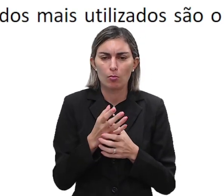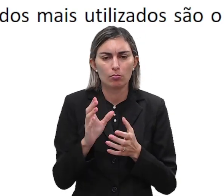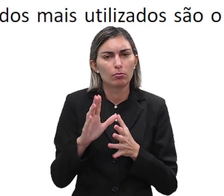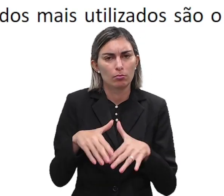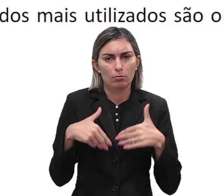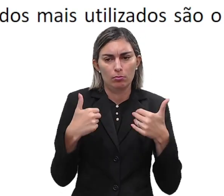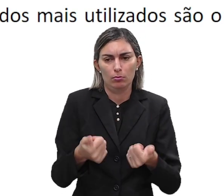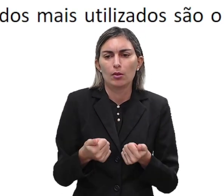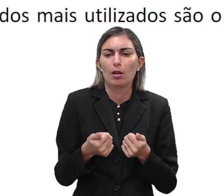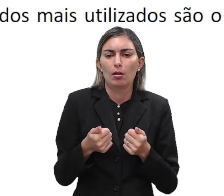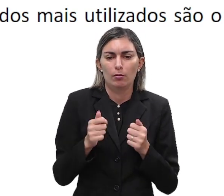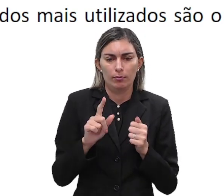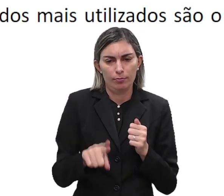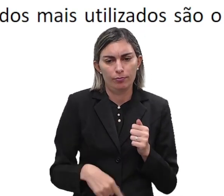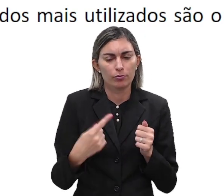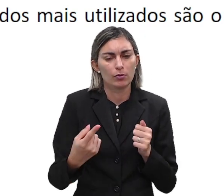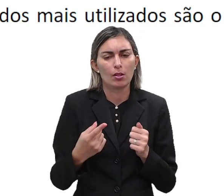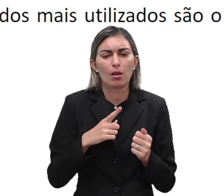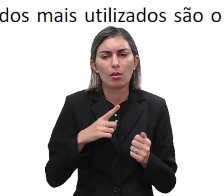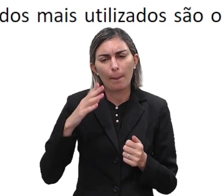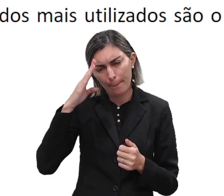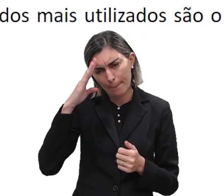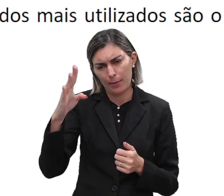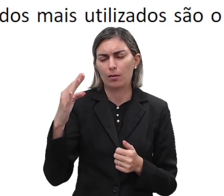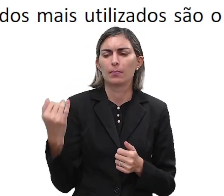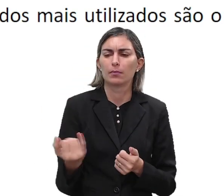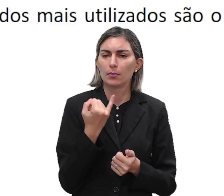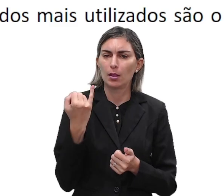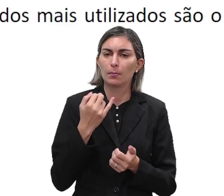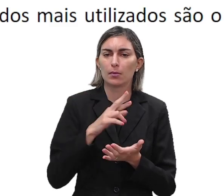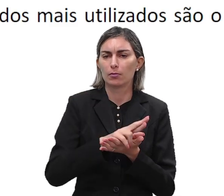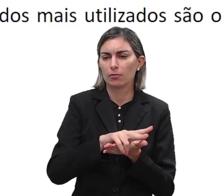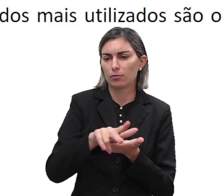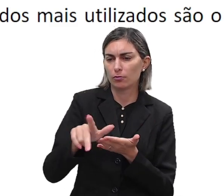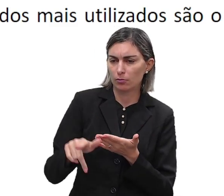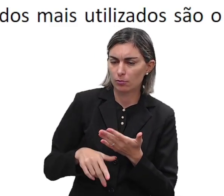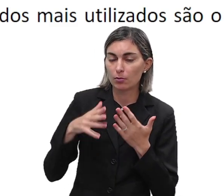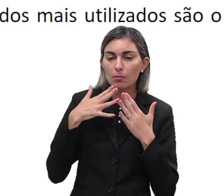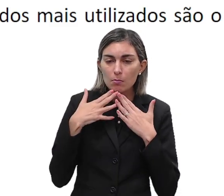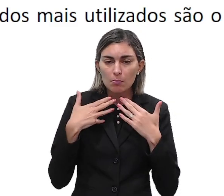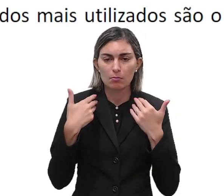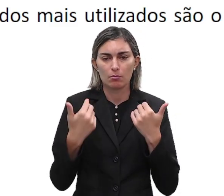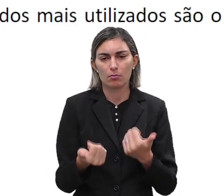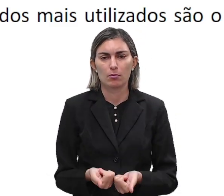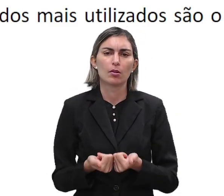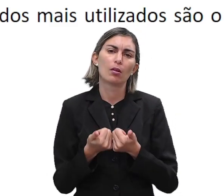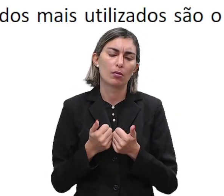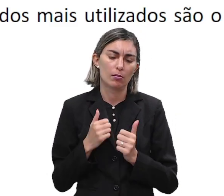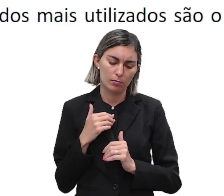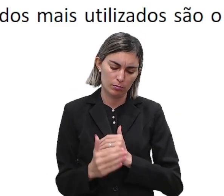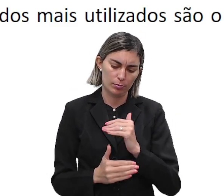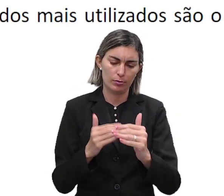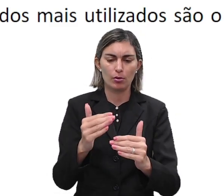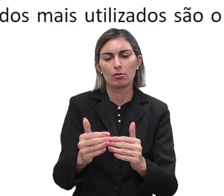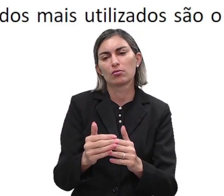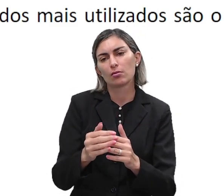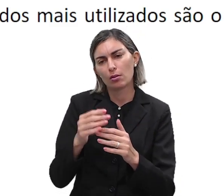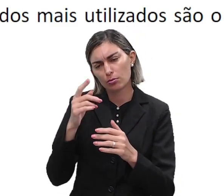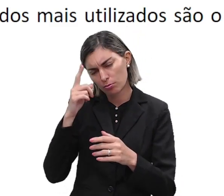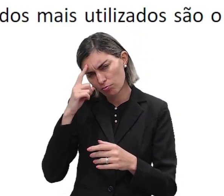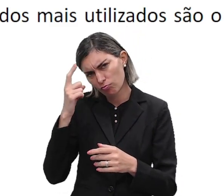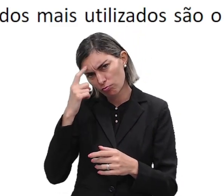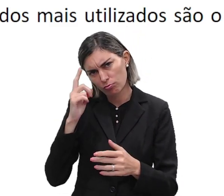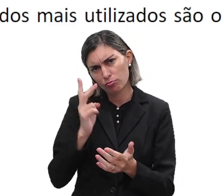melhoramento são um elemento fundamental em várias abordagens de melhoria e envolvem processos de questionamento